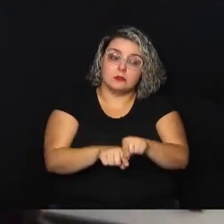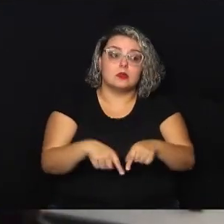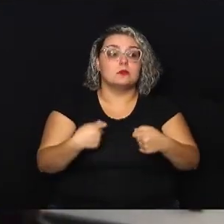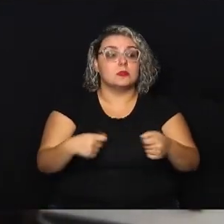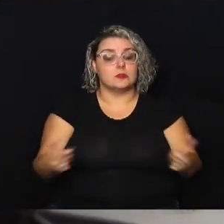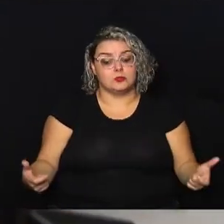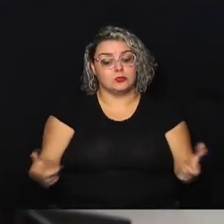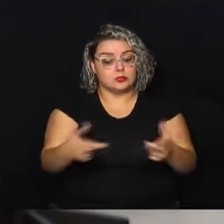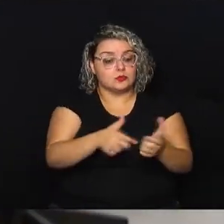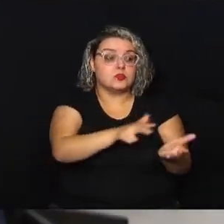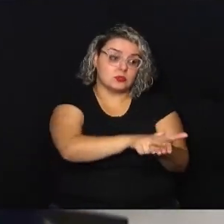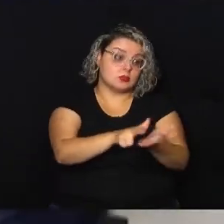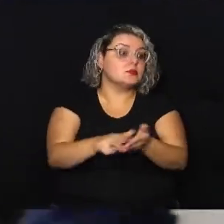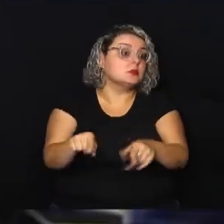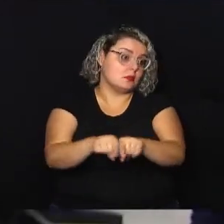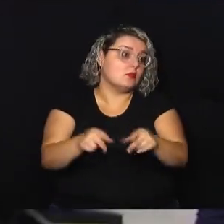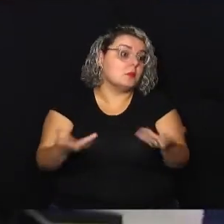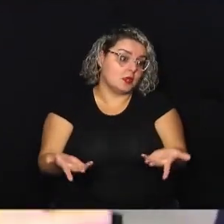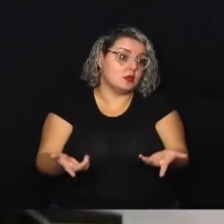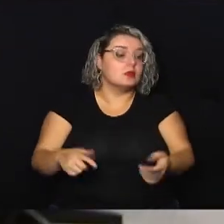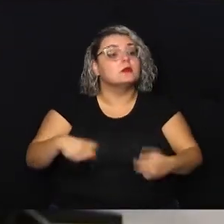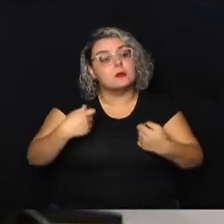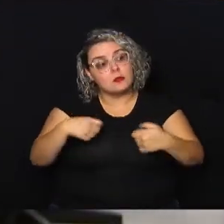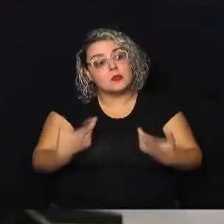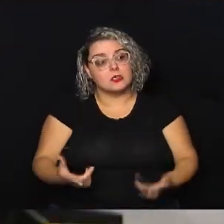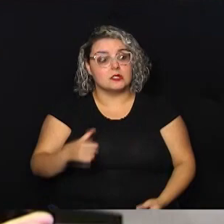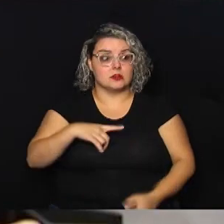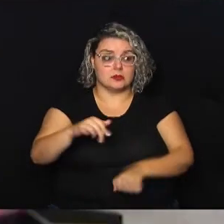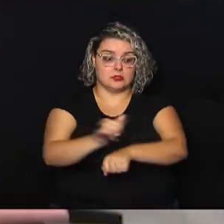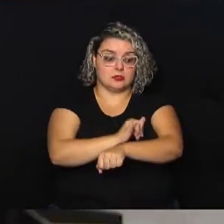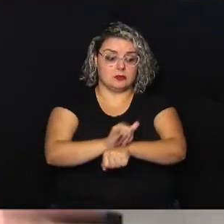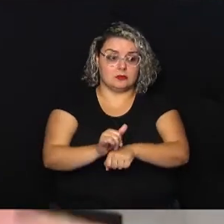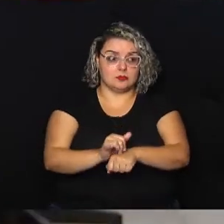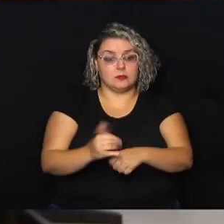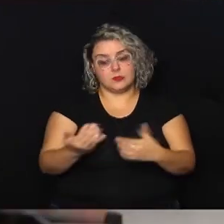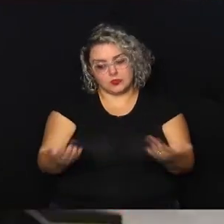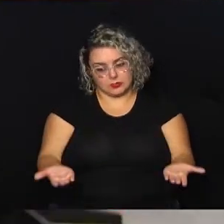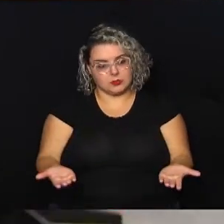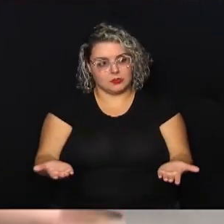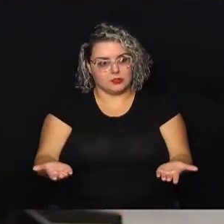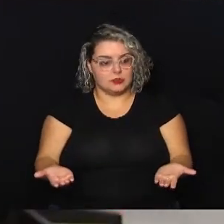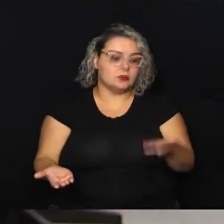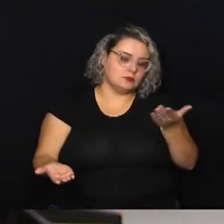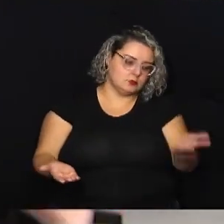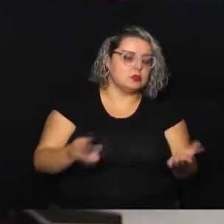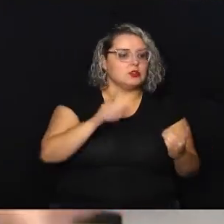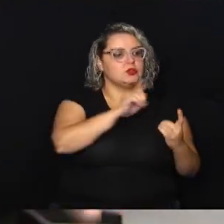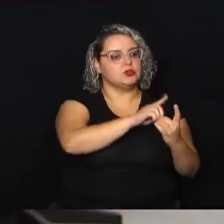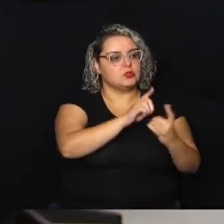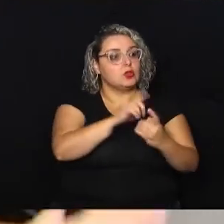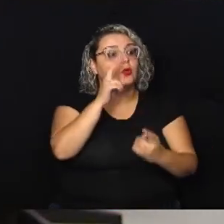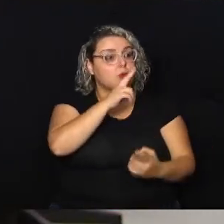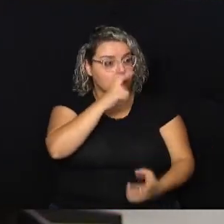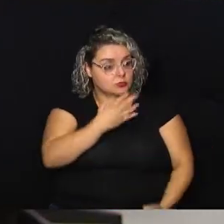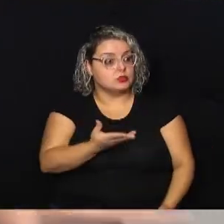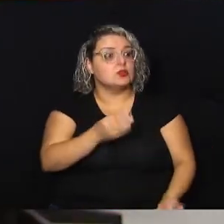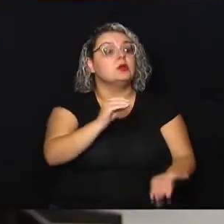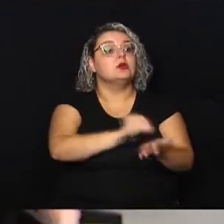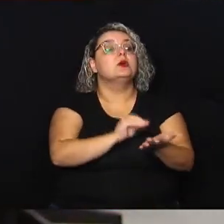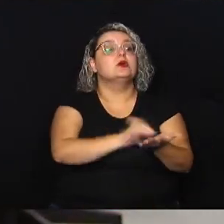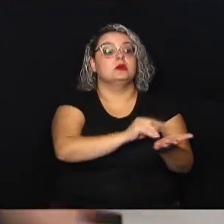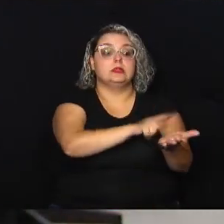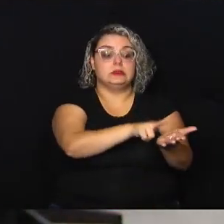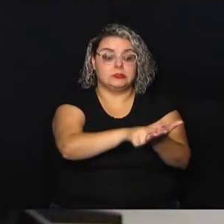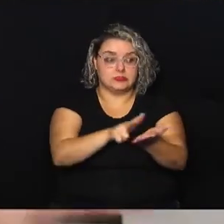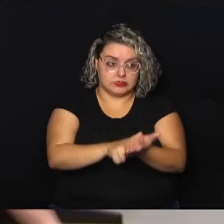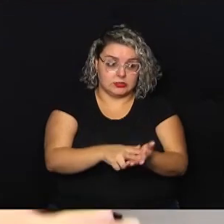reduzir as internações. Então, é necessário que se tenha estratégias nos dois sentidos, tanto de atender uma situação urgente, que é a falta de leitos,